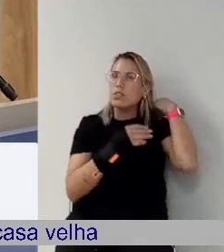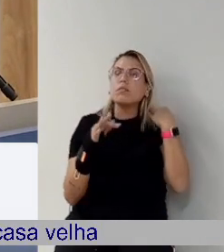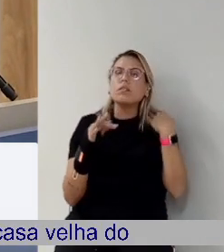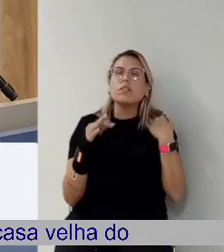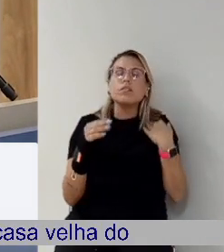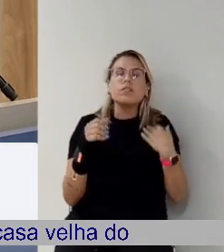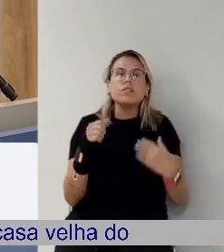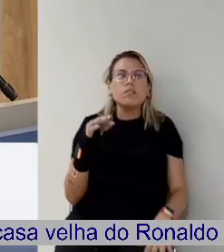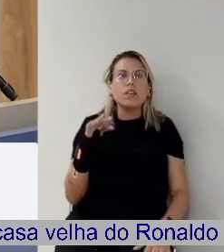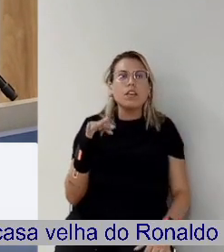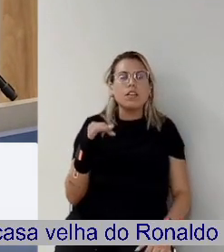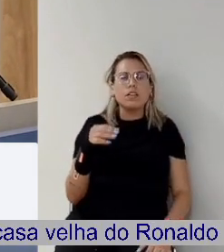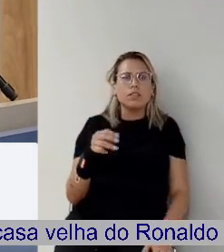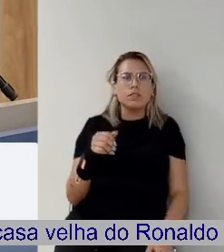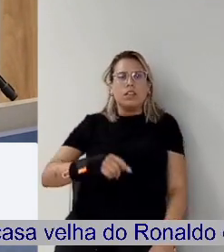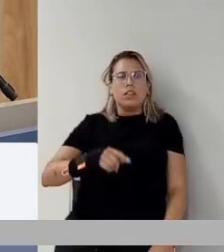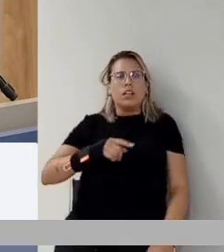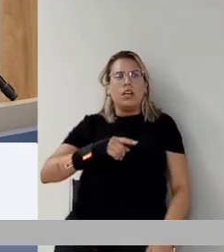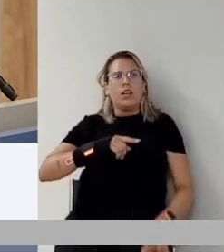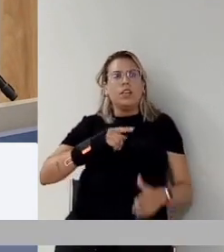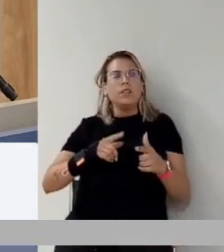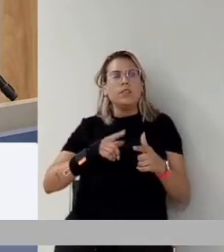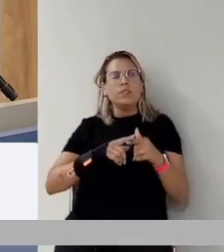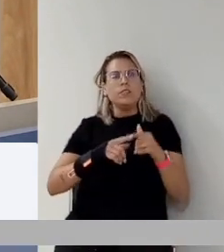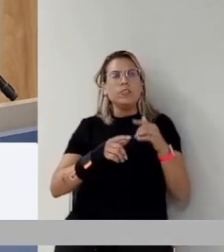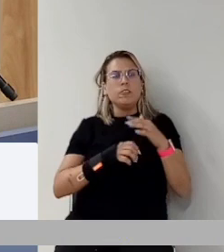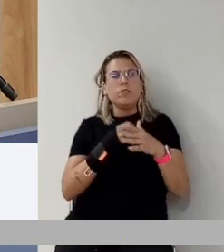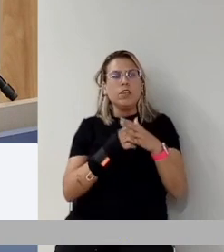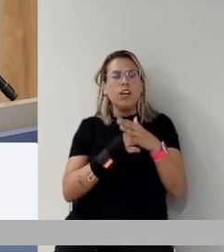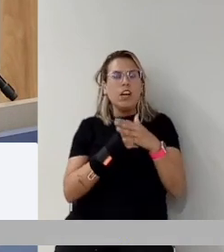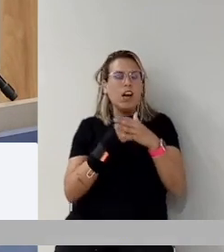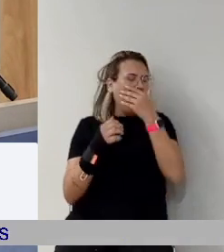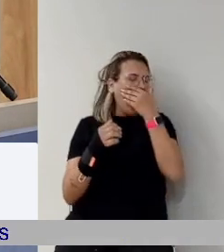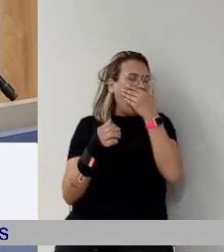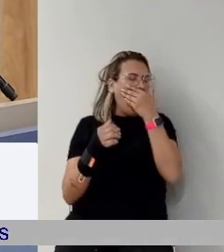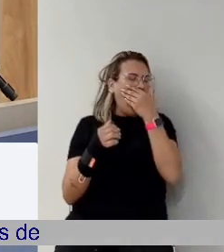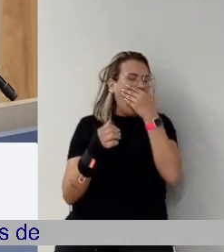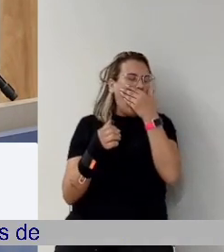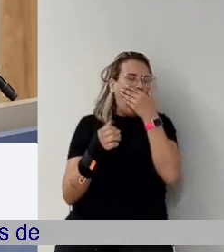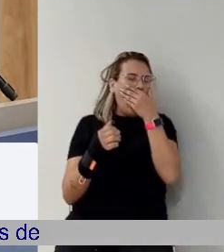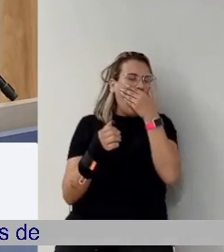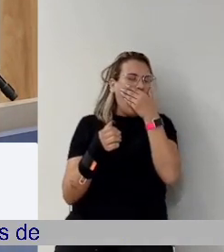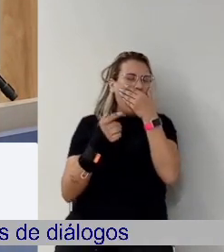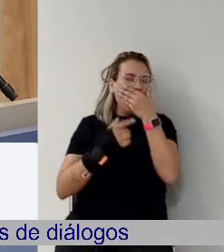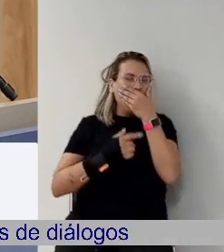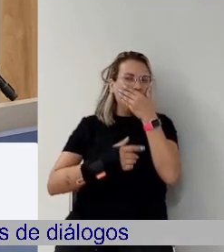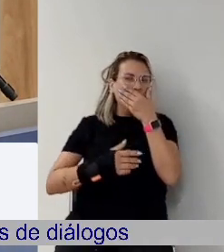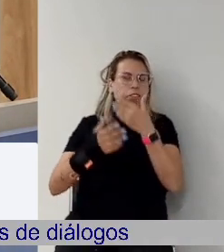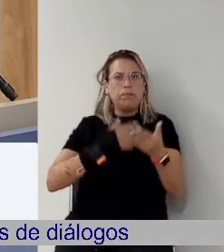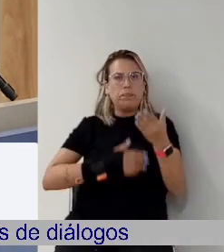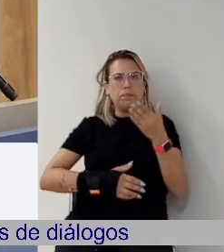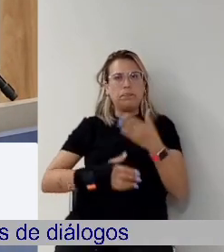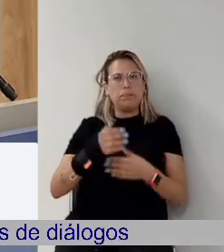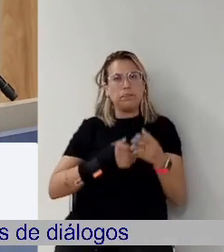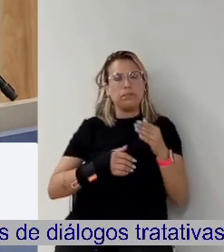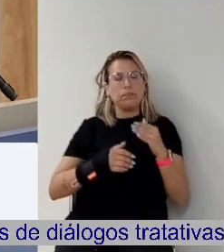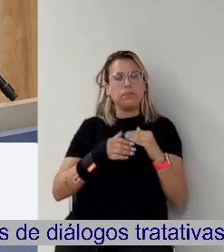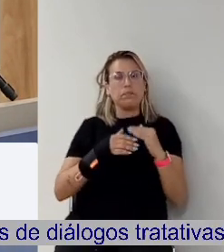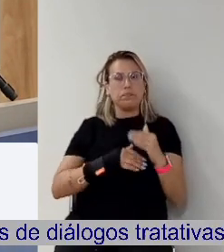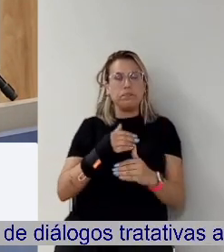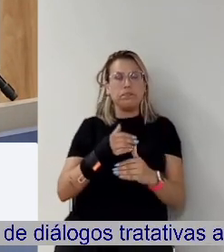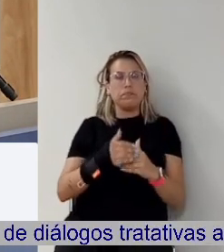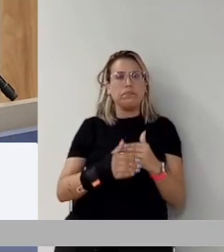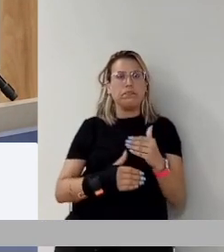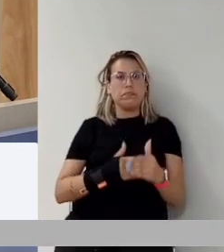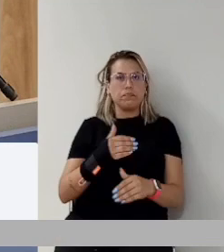Ronaldo e um problema com a empresa através de diálogos tratativas as obras